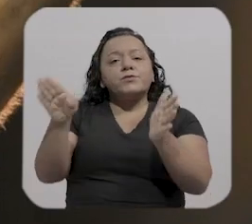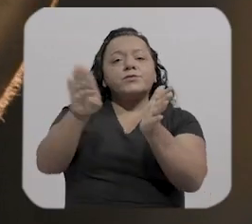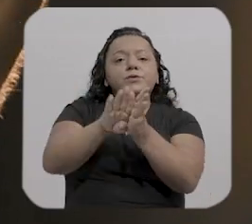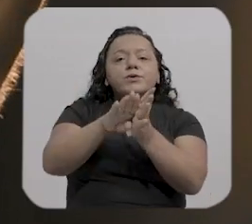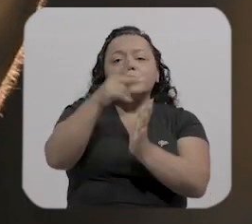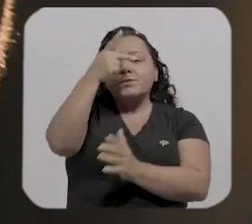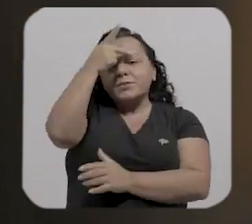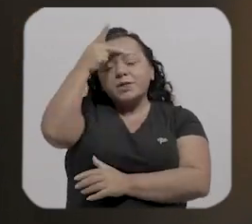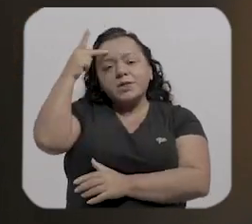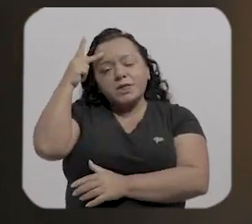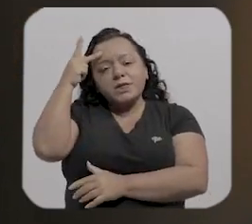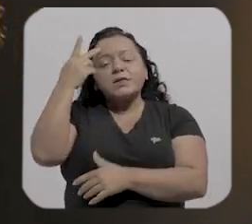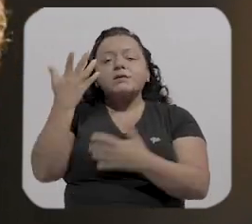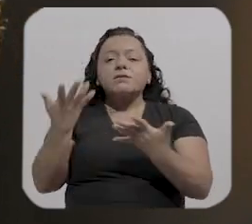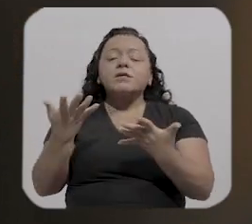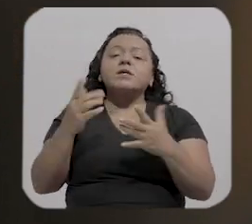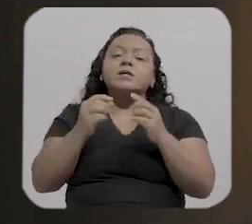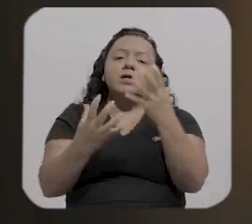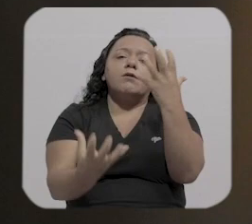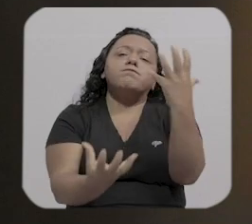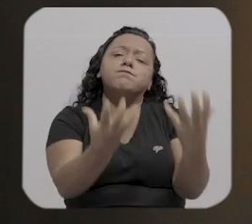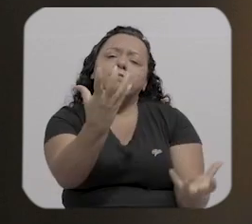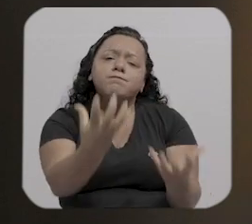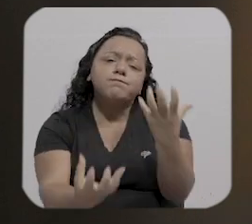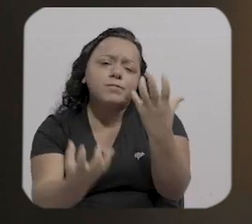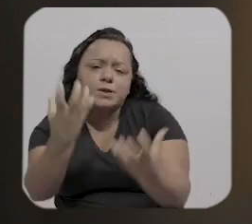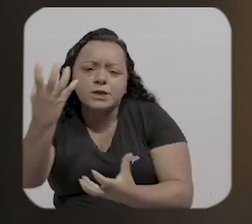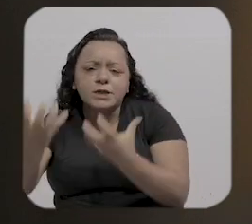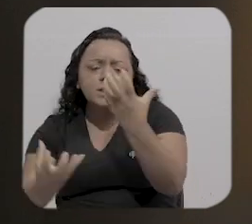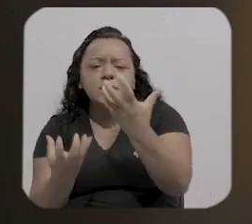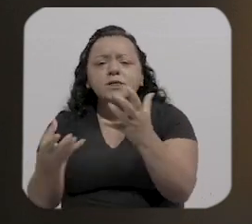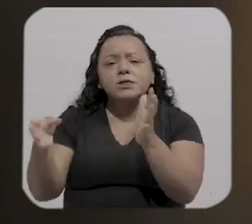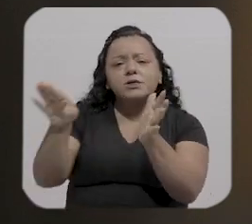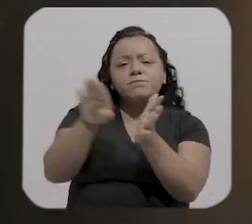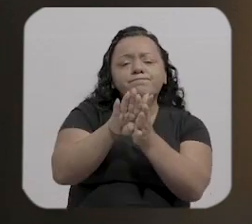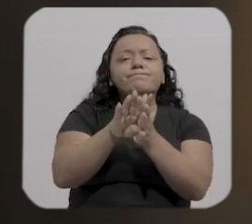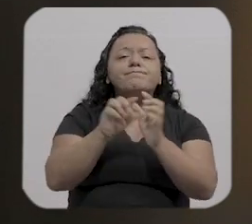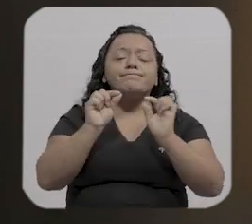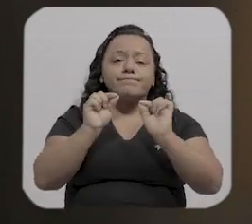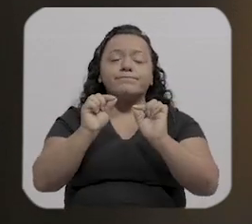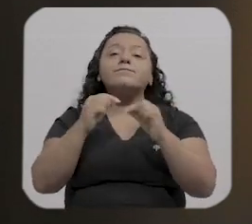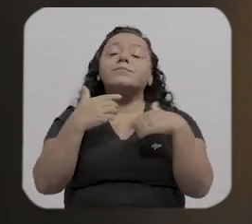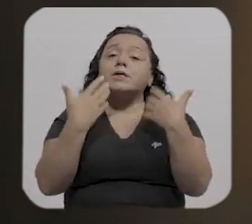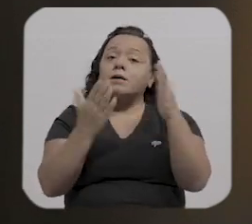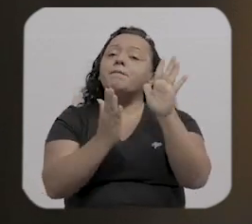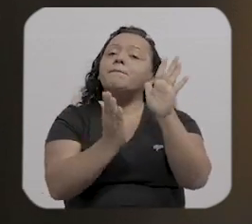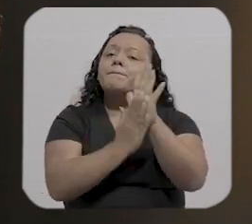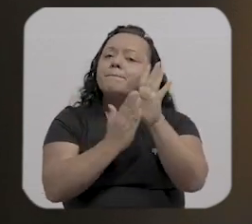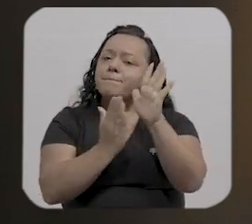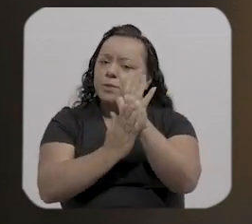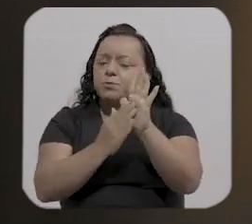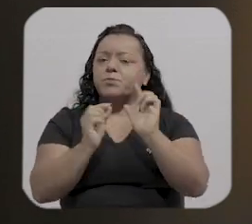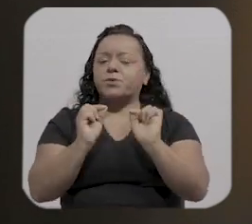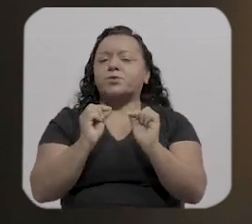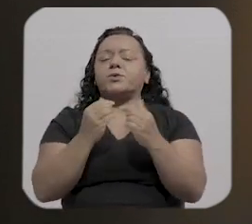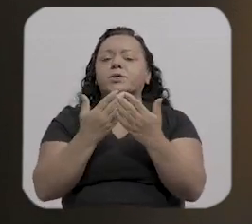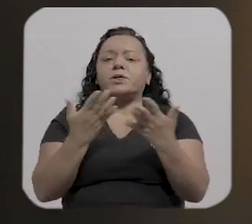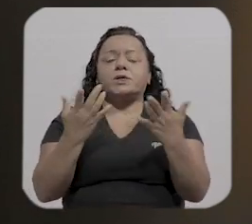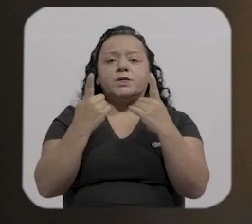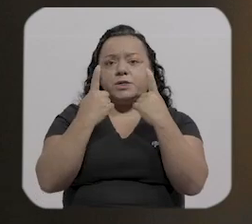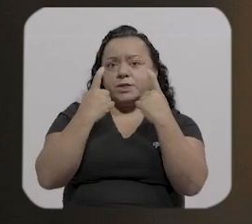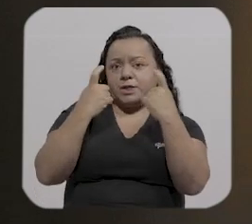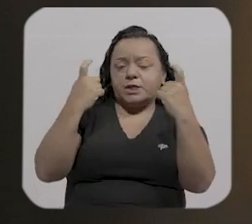chegue alguém, como já chegou, parte dessas queimadas já andou por aí, né? Mas é que é a minha proposta,